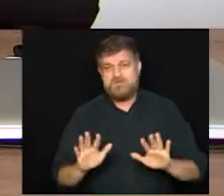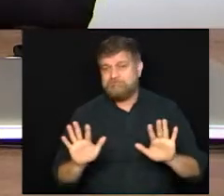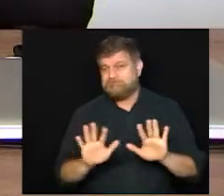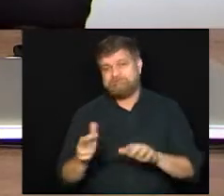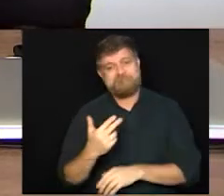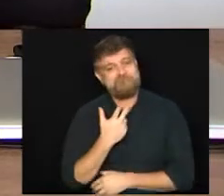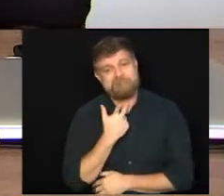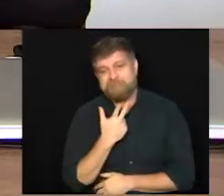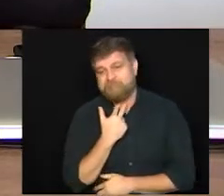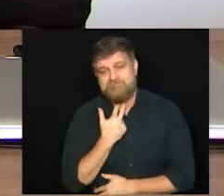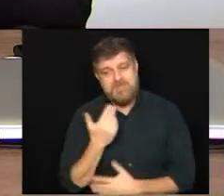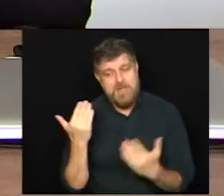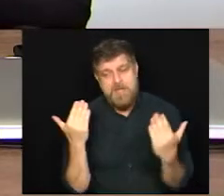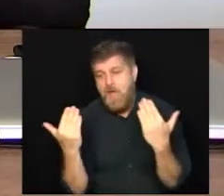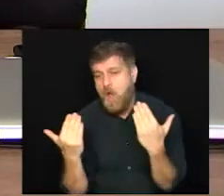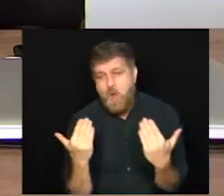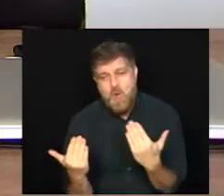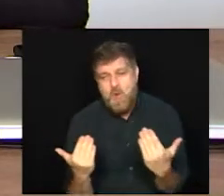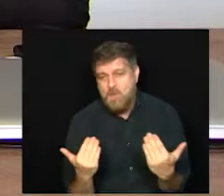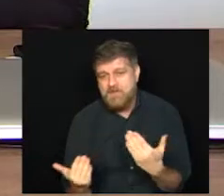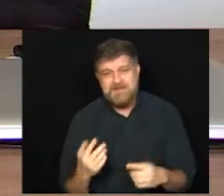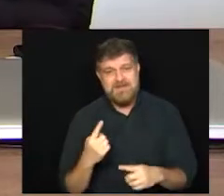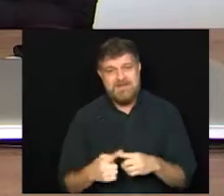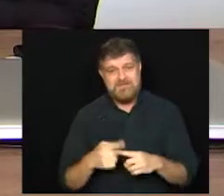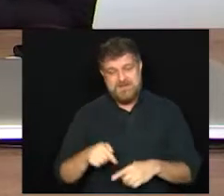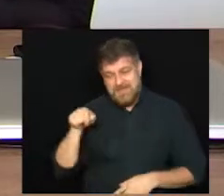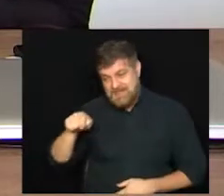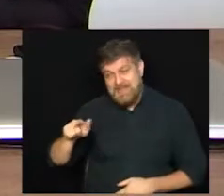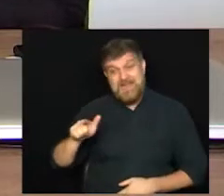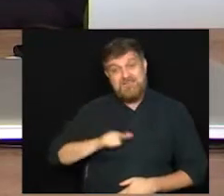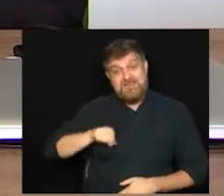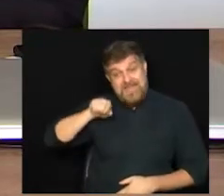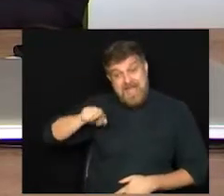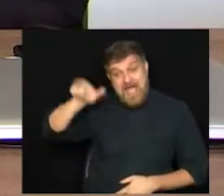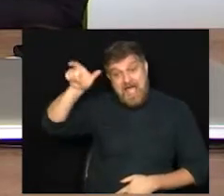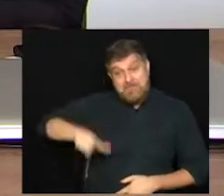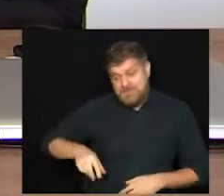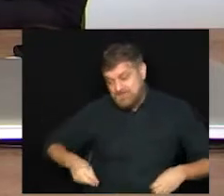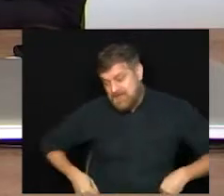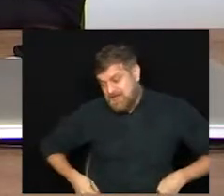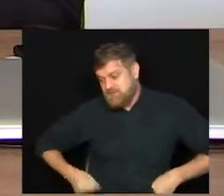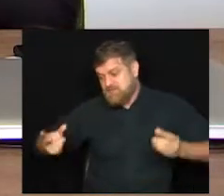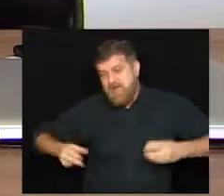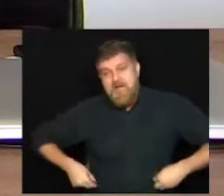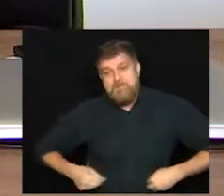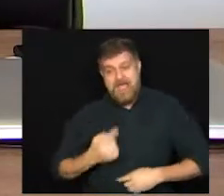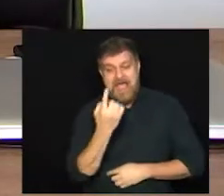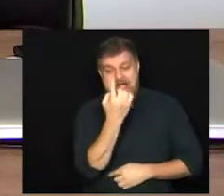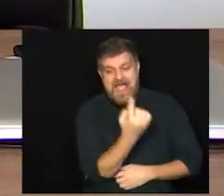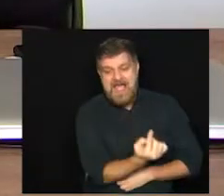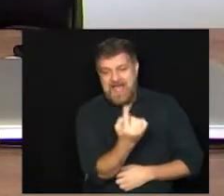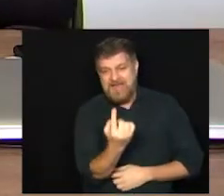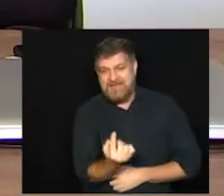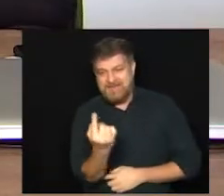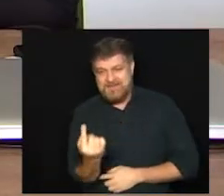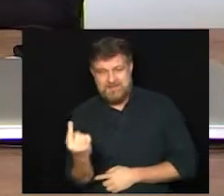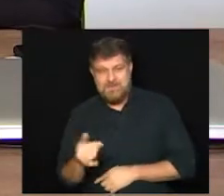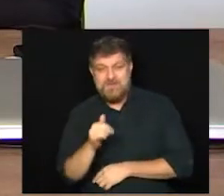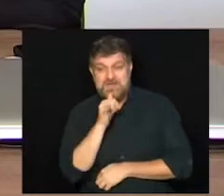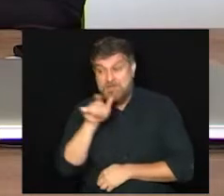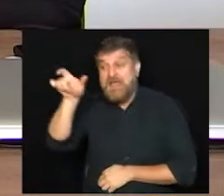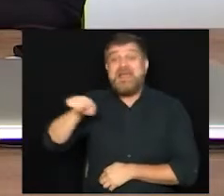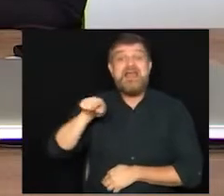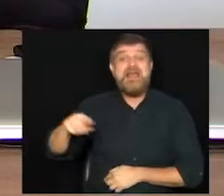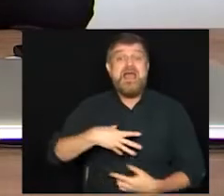como comparar, porque aí vai ser levado em consideração as despesas dedutíveis de cada um. Claro. Por exemplo, um tem